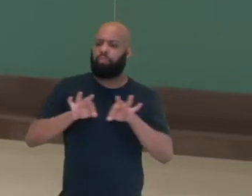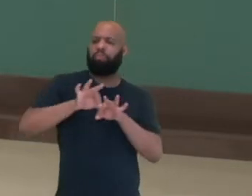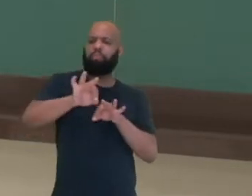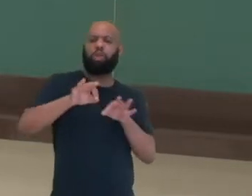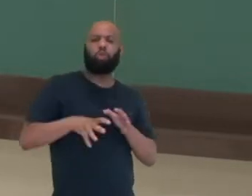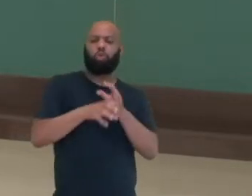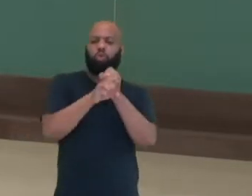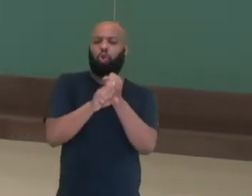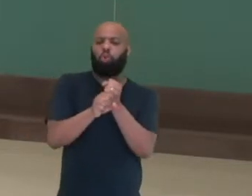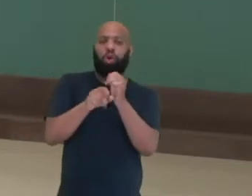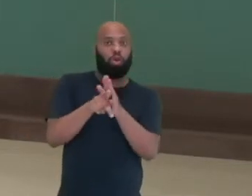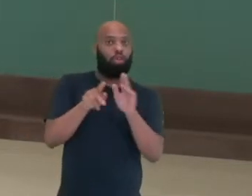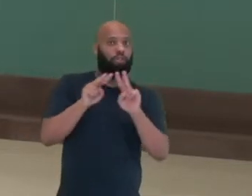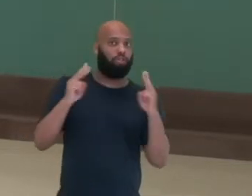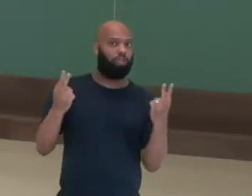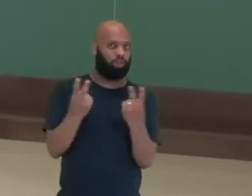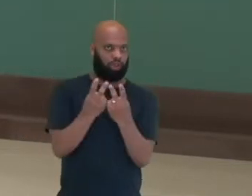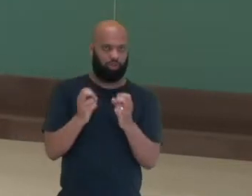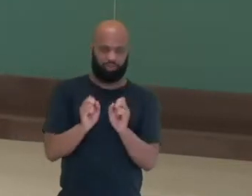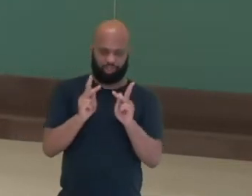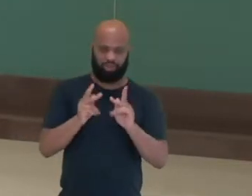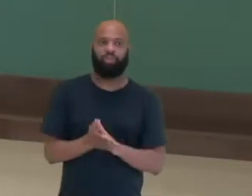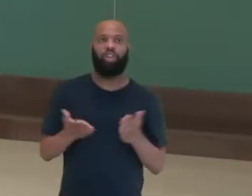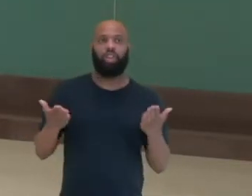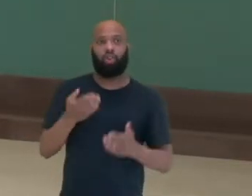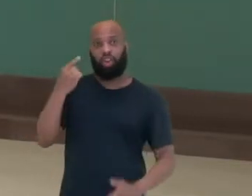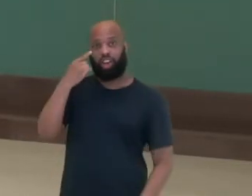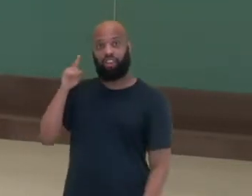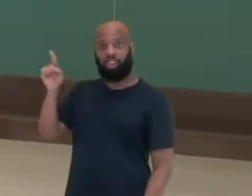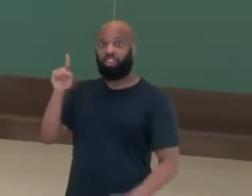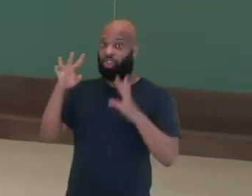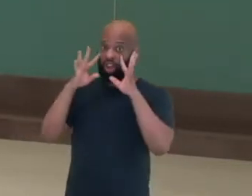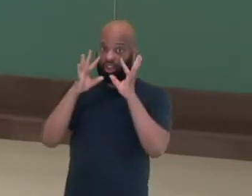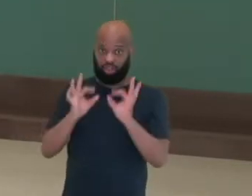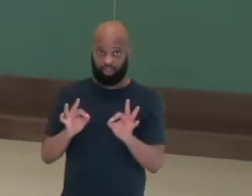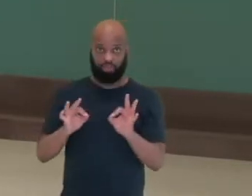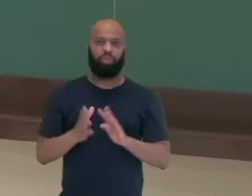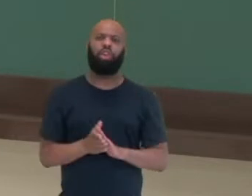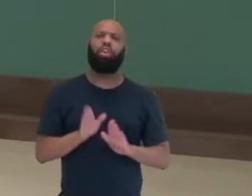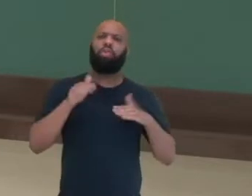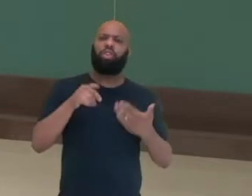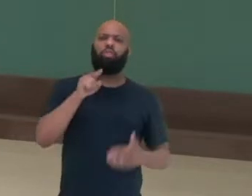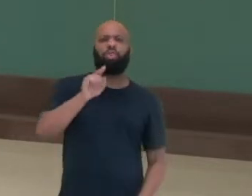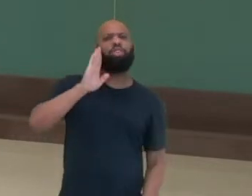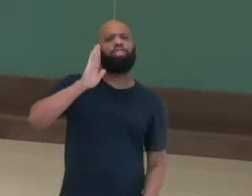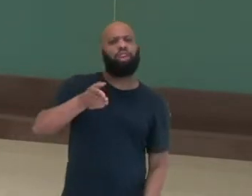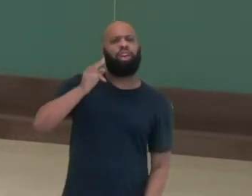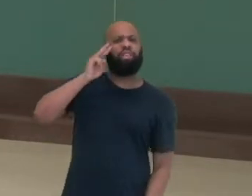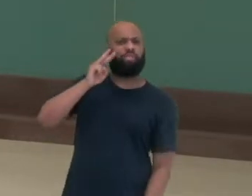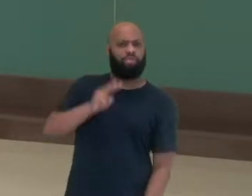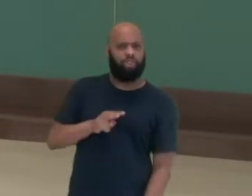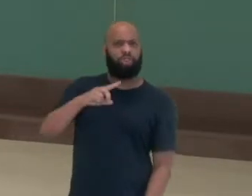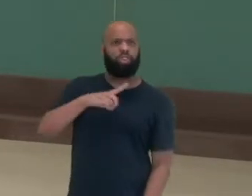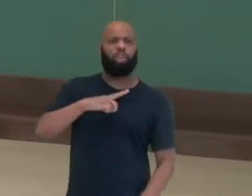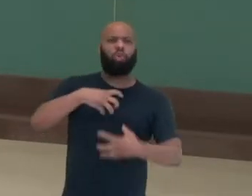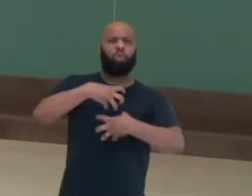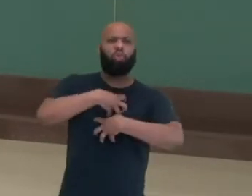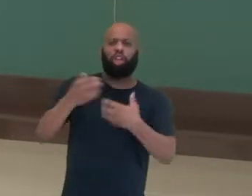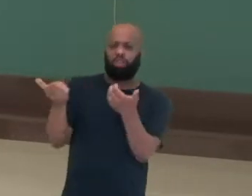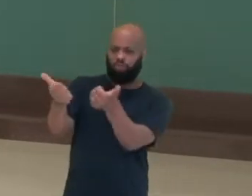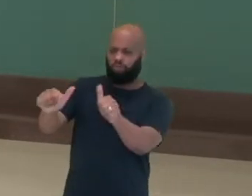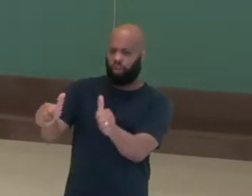volume, isso mesmo. Então, olha só, presta atenção aqui nessa situação. Você já parou para observar aí o formato